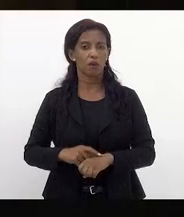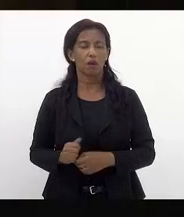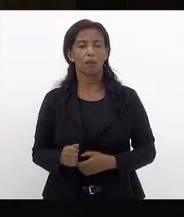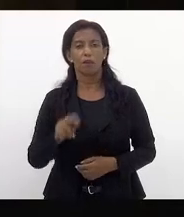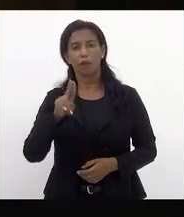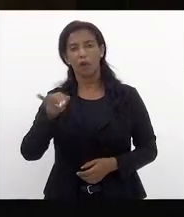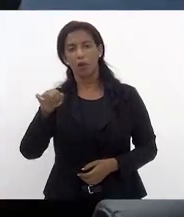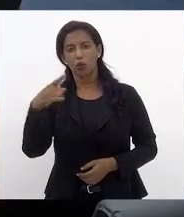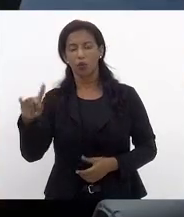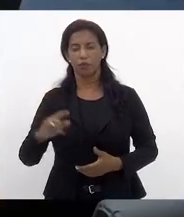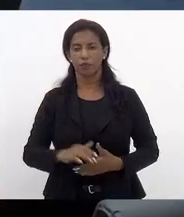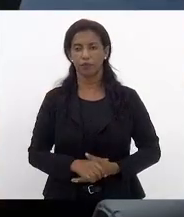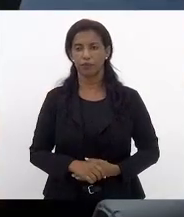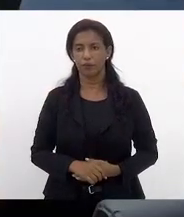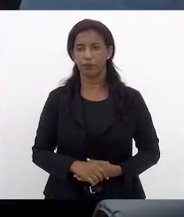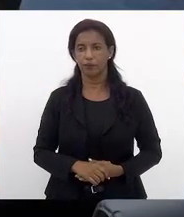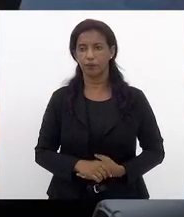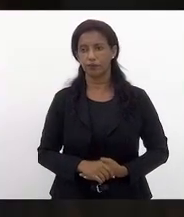a União.